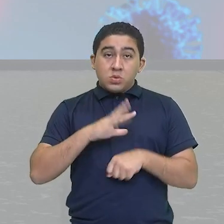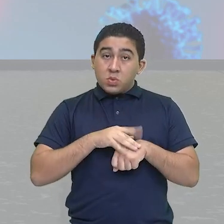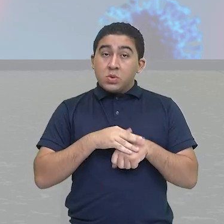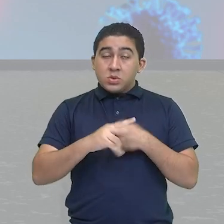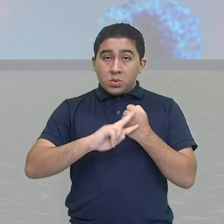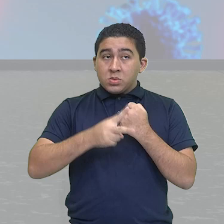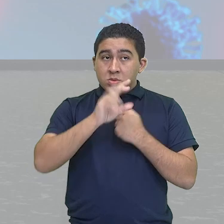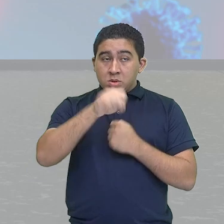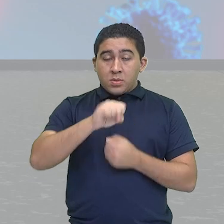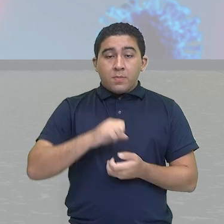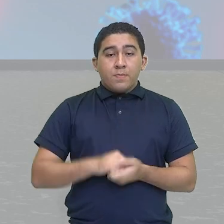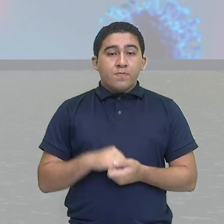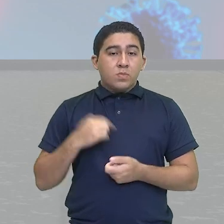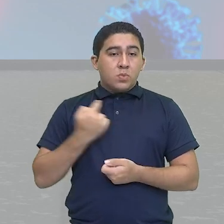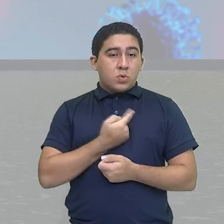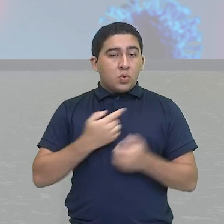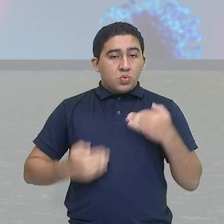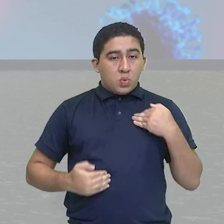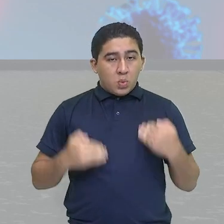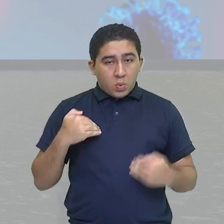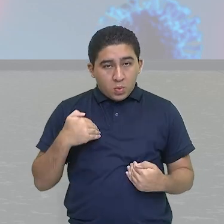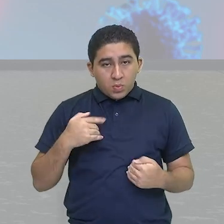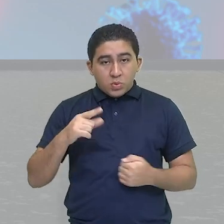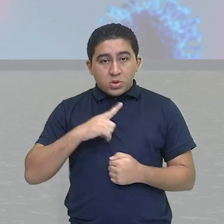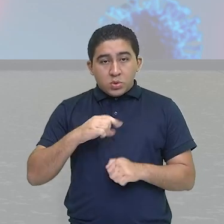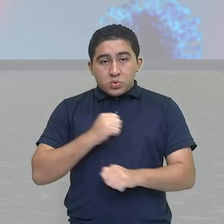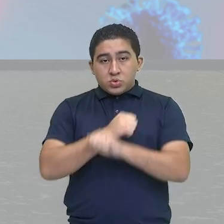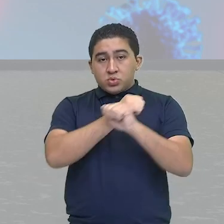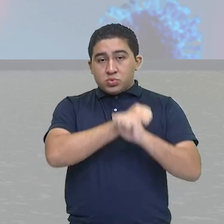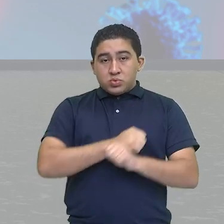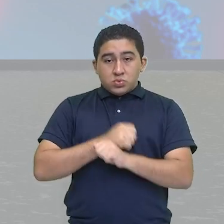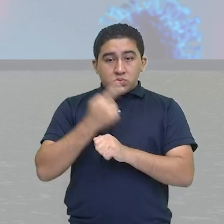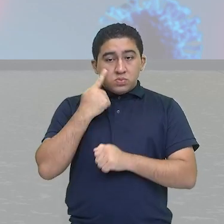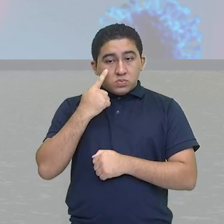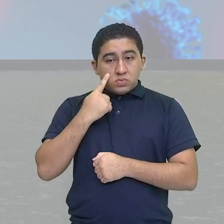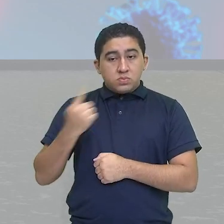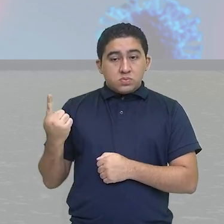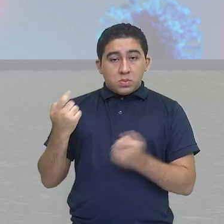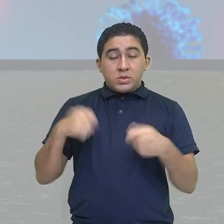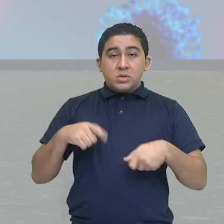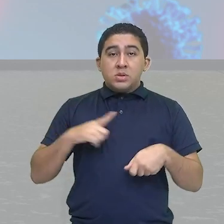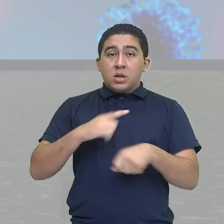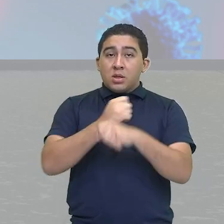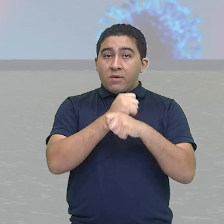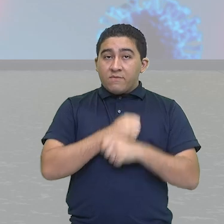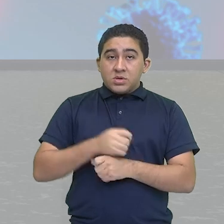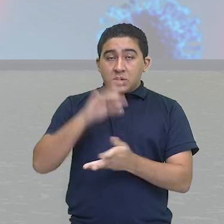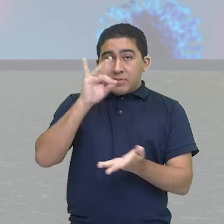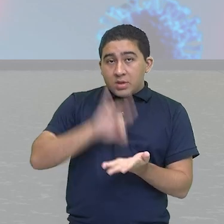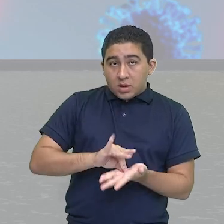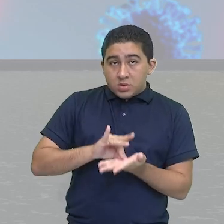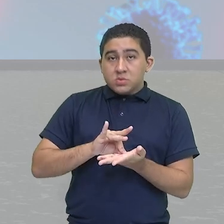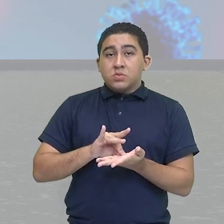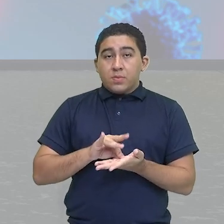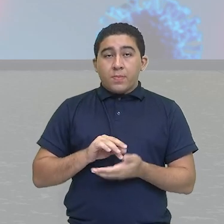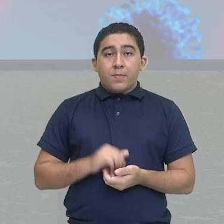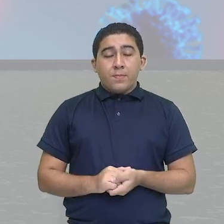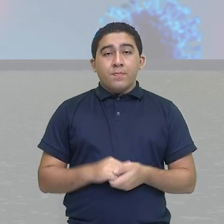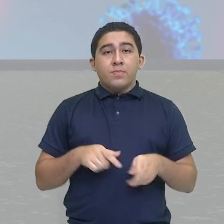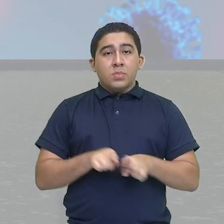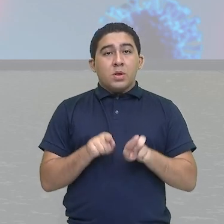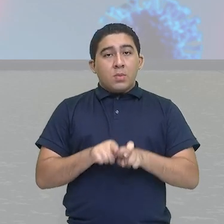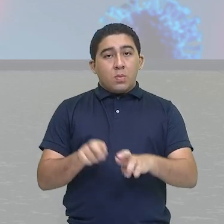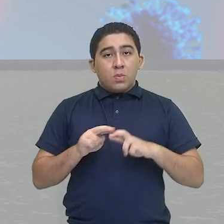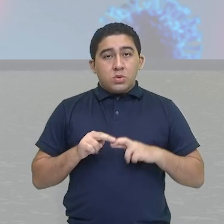doenças. E o nosso organismo, como tem aqui esse escudo, precisa se defender, se proteger. E daí que